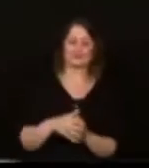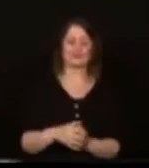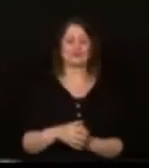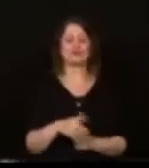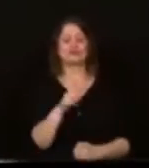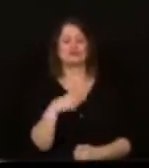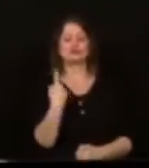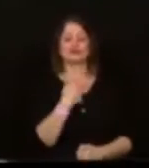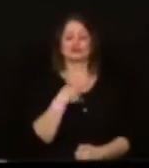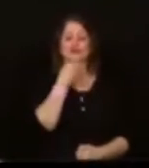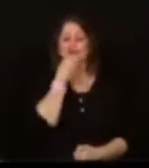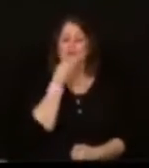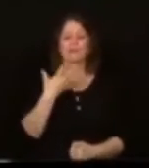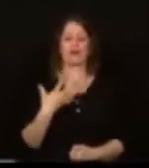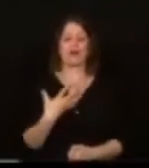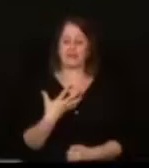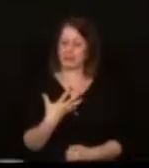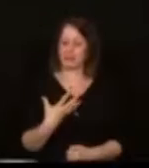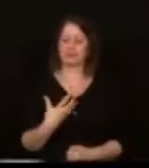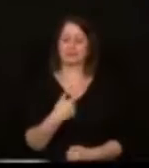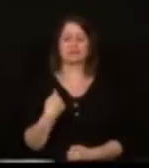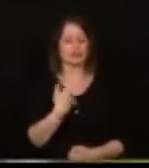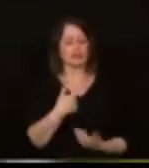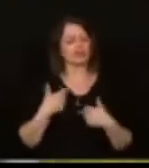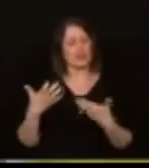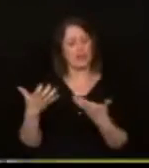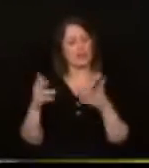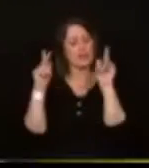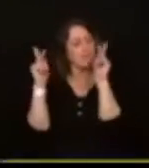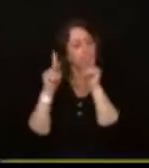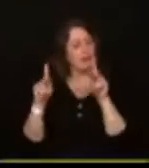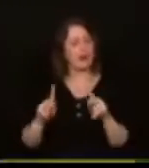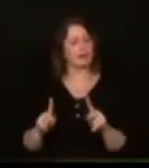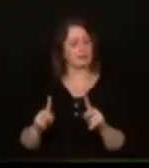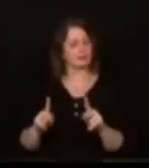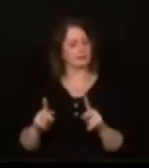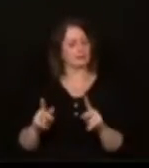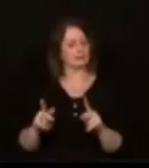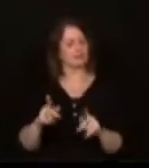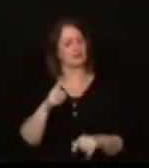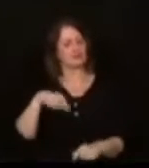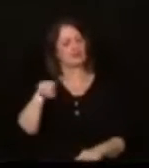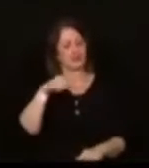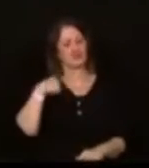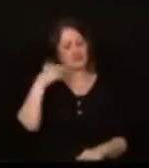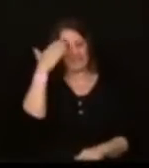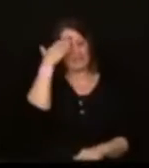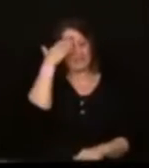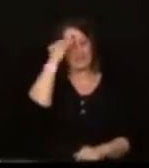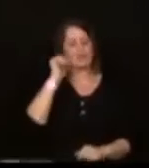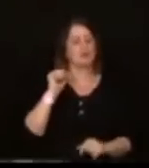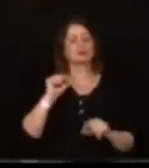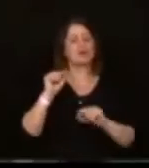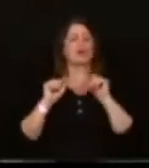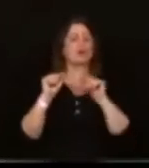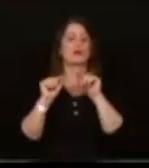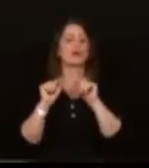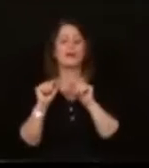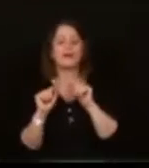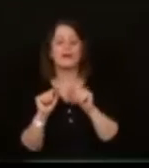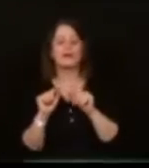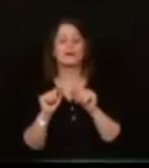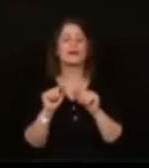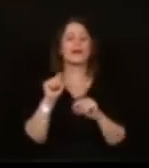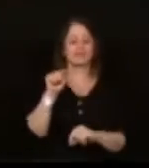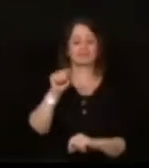Somos do bem. Queremos a paz. E sabemos exatamente quem